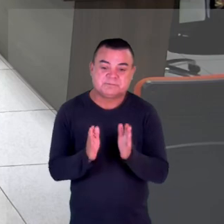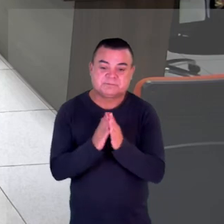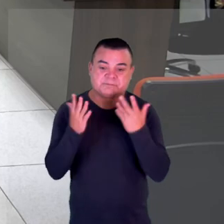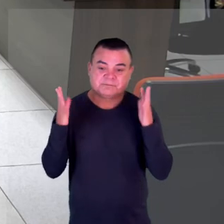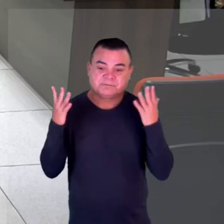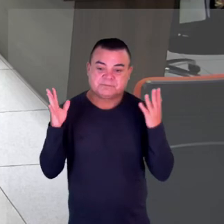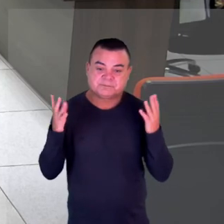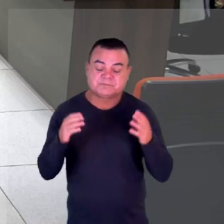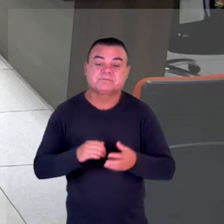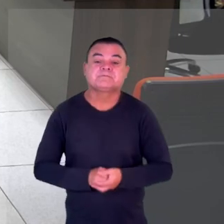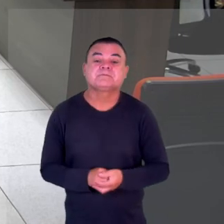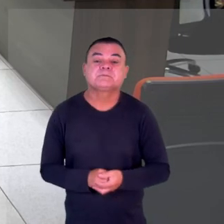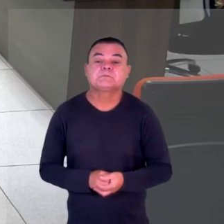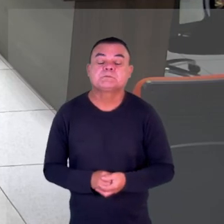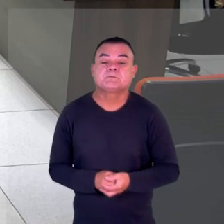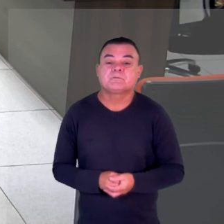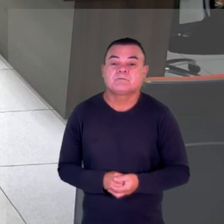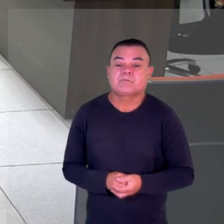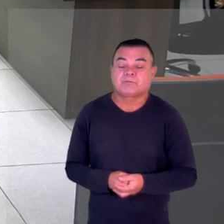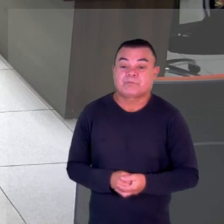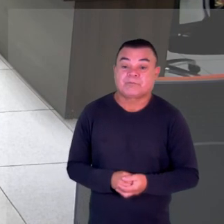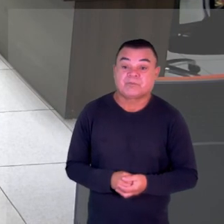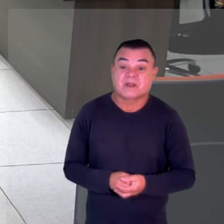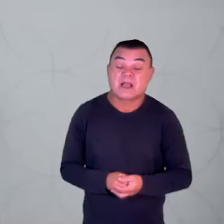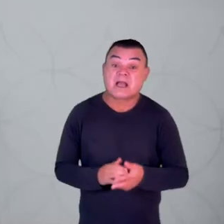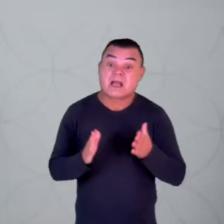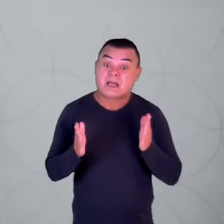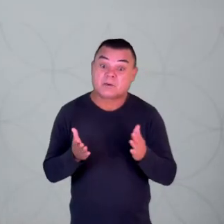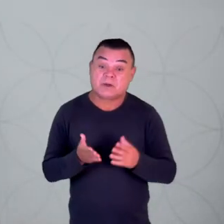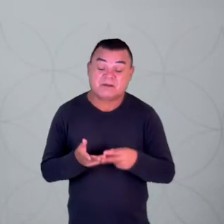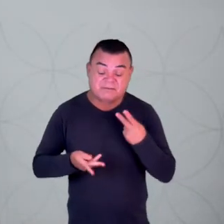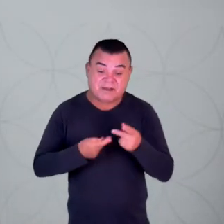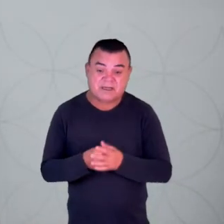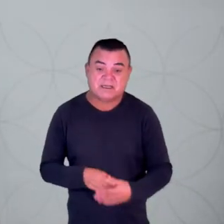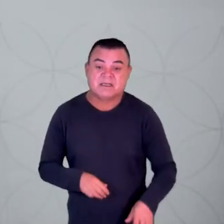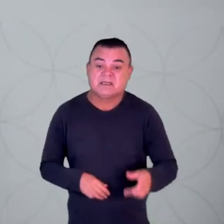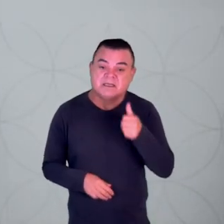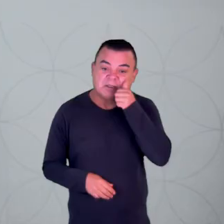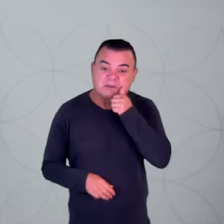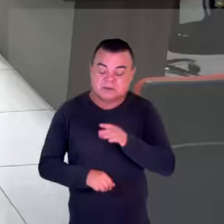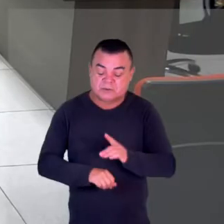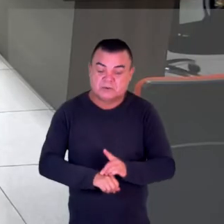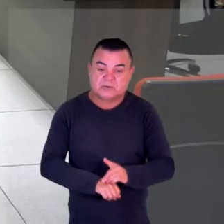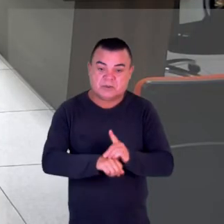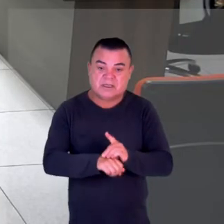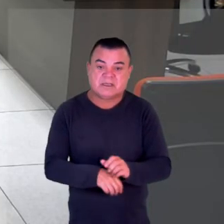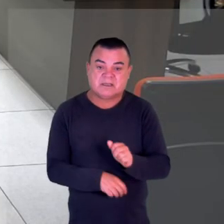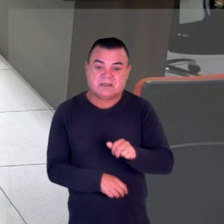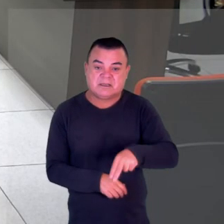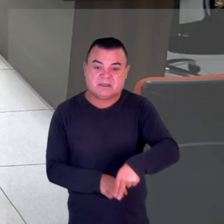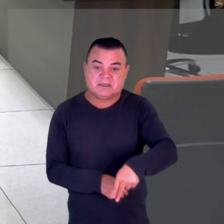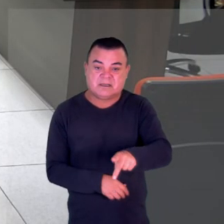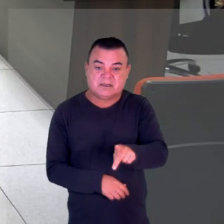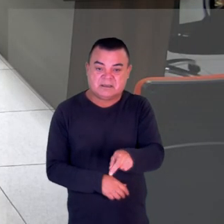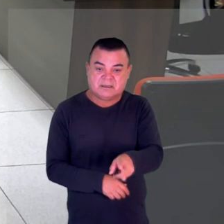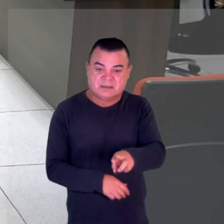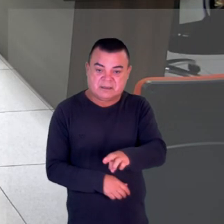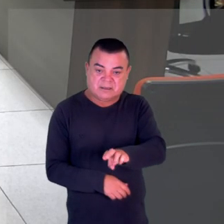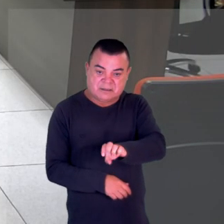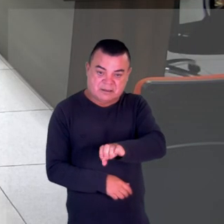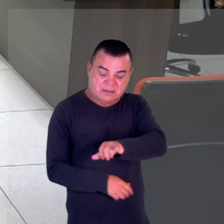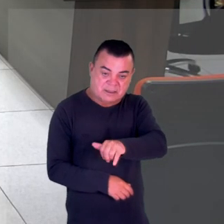todos muito obrigado Dr Gilberto com a palavra a dout Andreia Teixeira agradeço a todas as